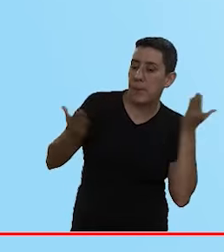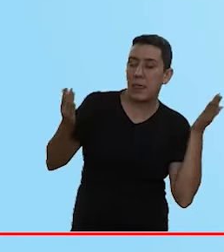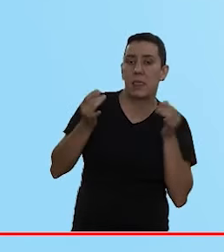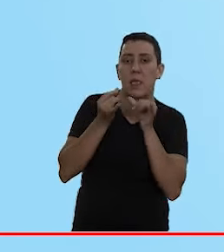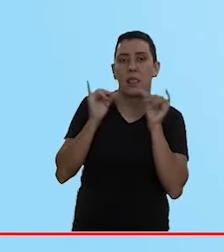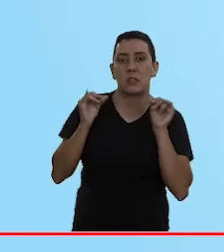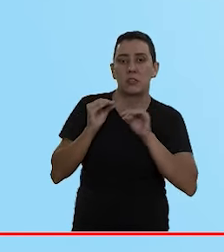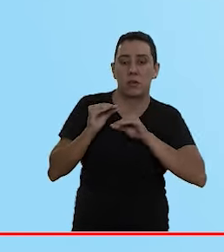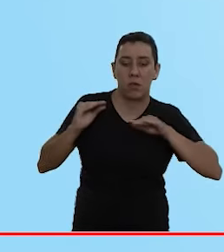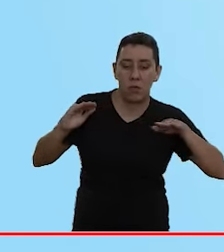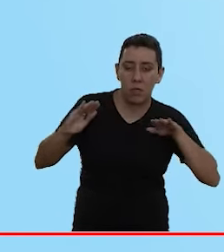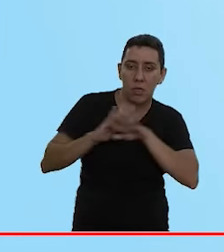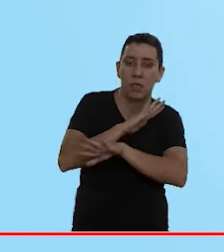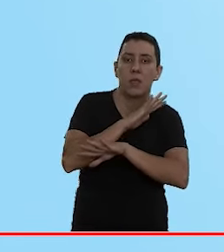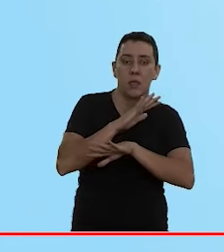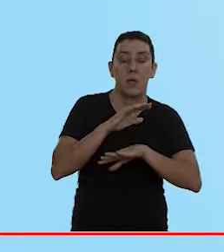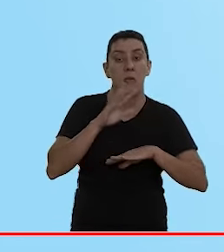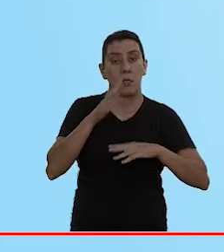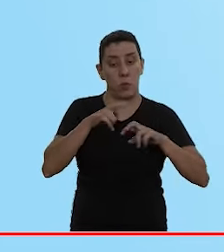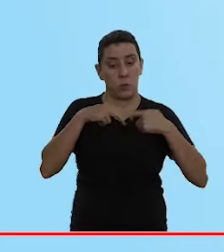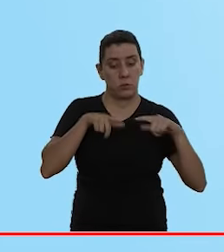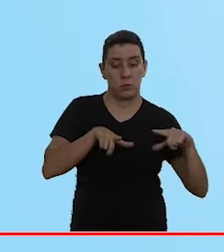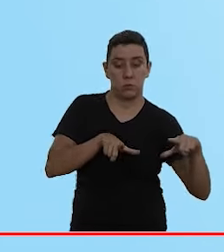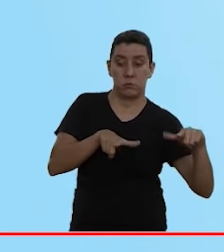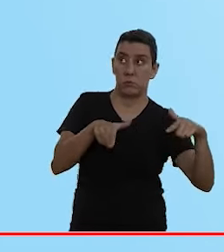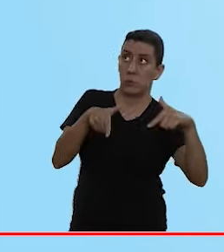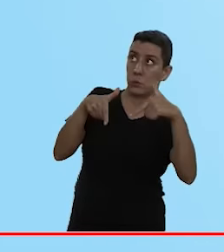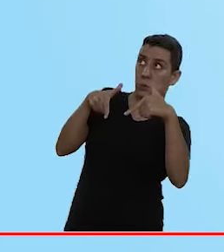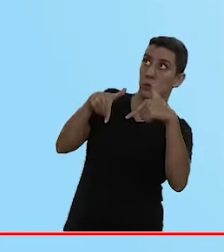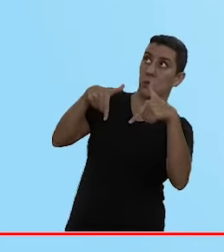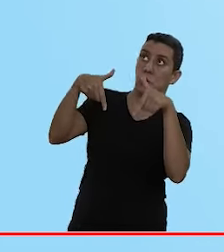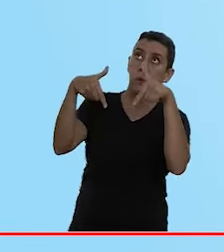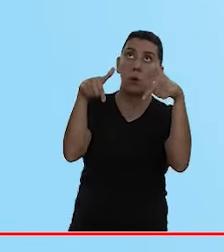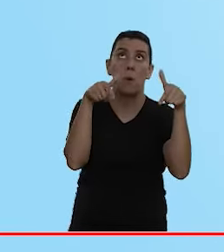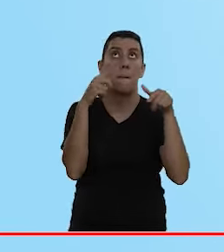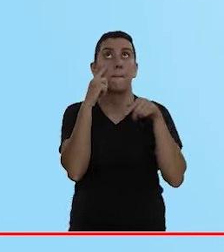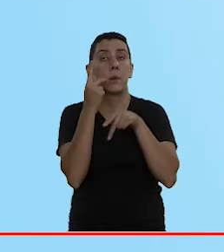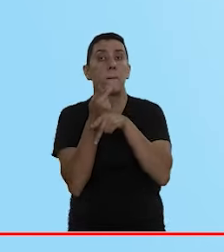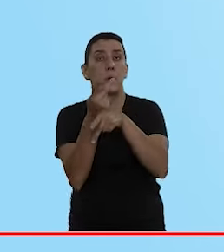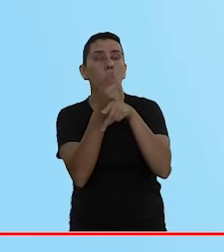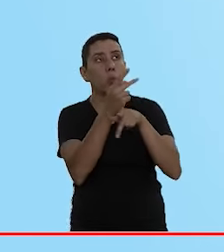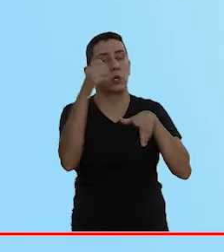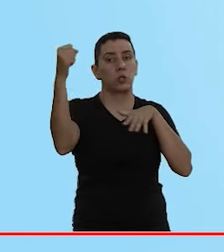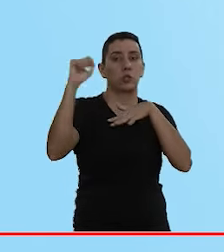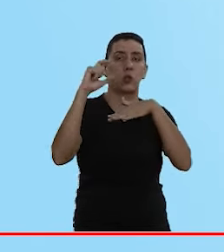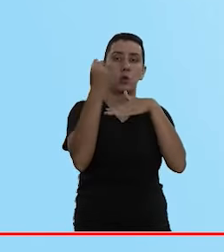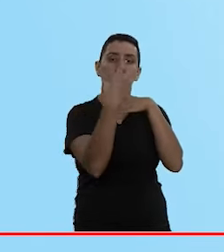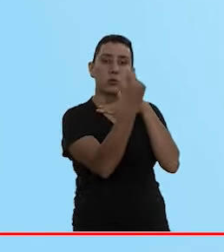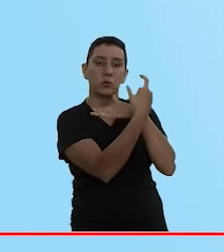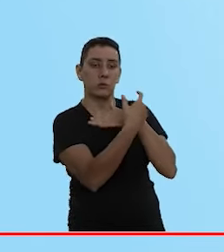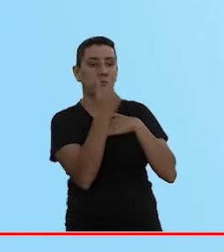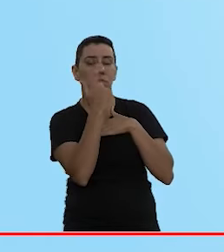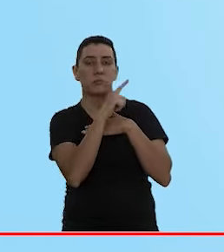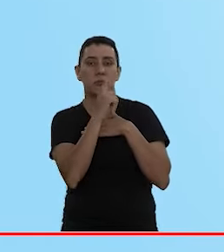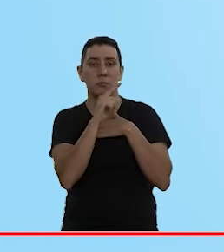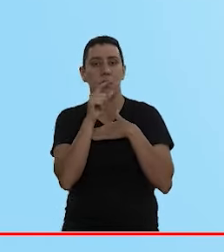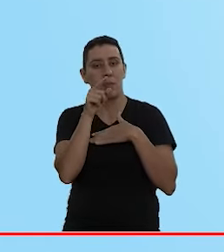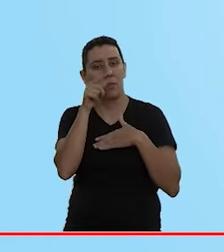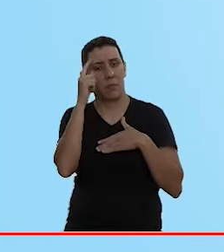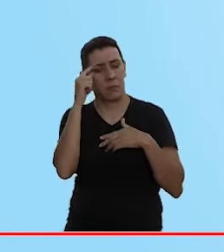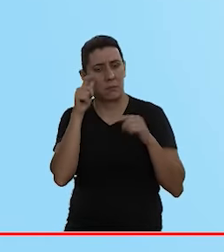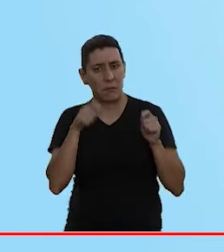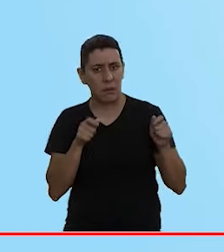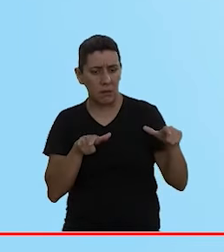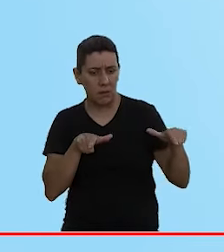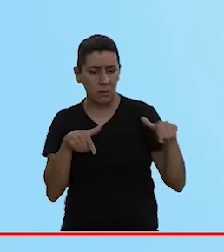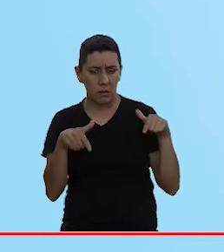quer dizer que a gente está maximizando a captação solar, né? Então são pequenos ajustes no ângulo de inclinação de cada um